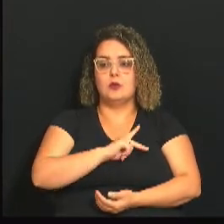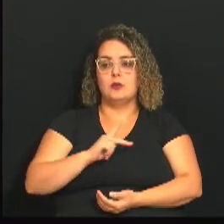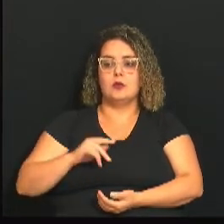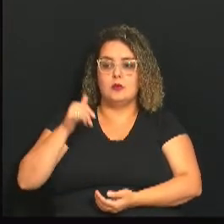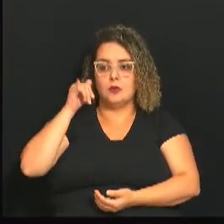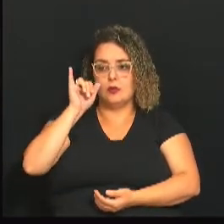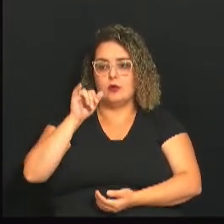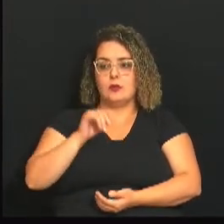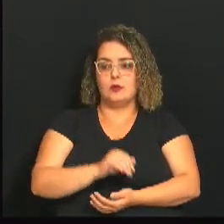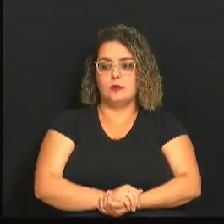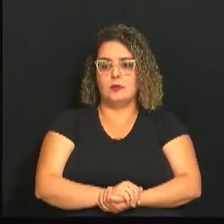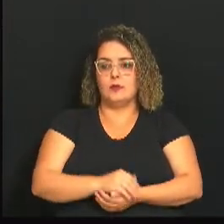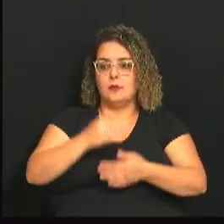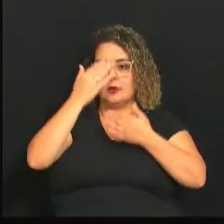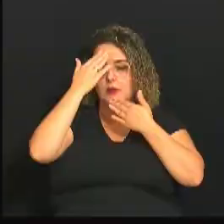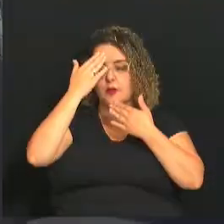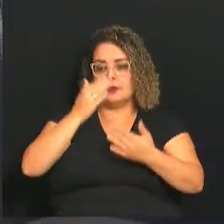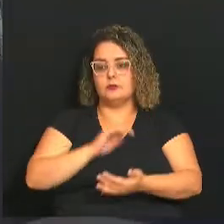comentar. Muito obrigado.